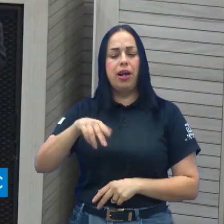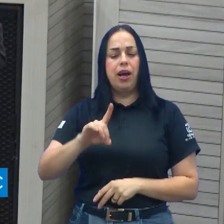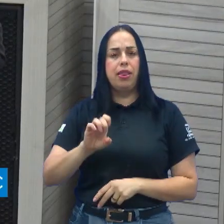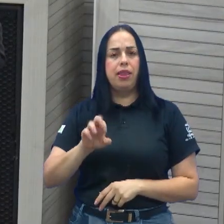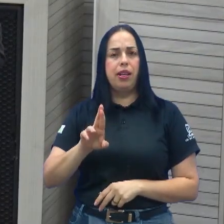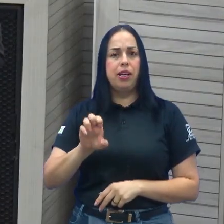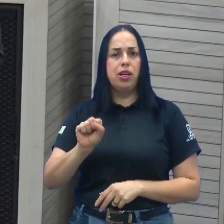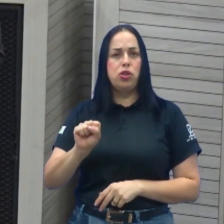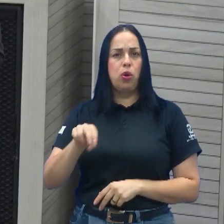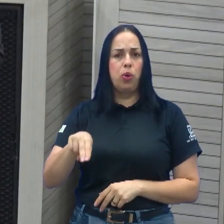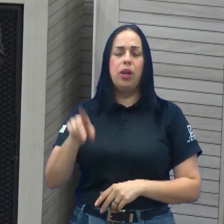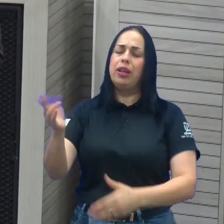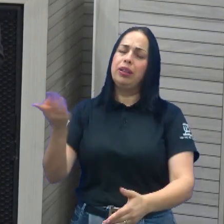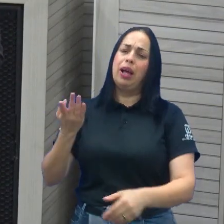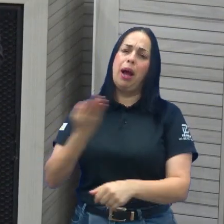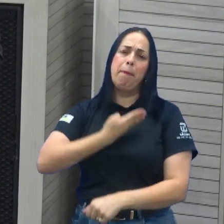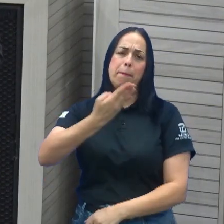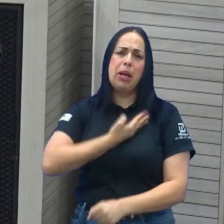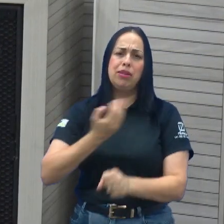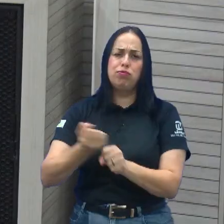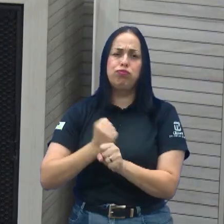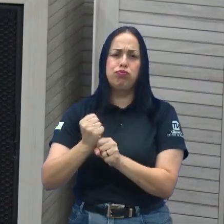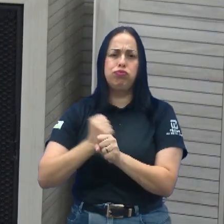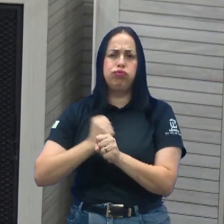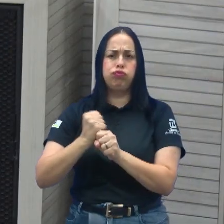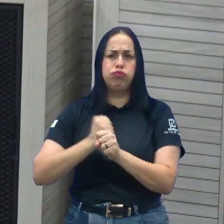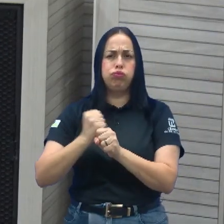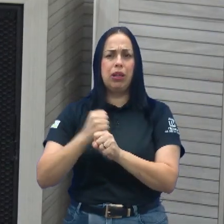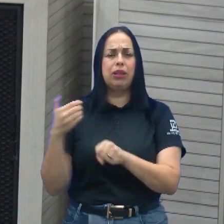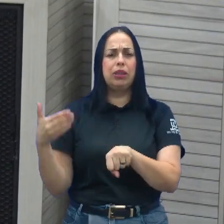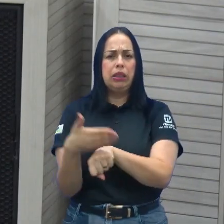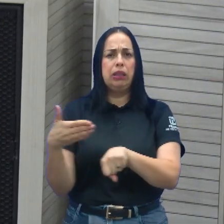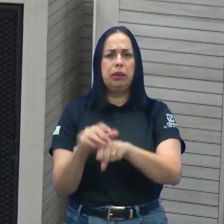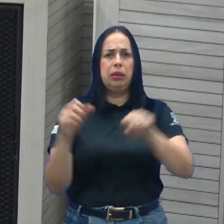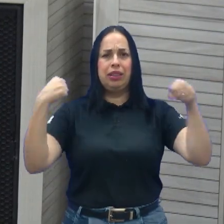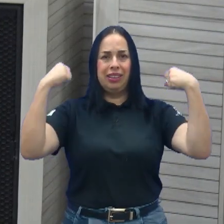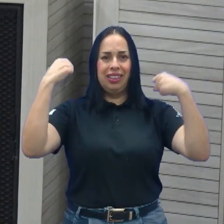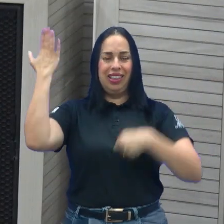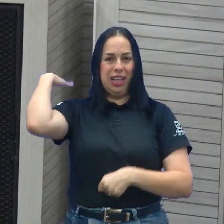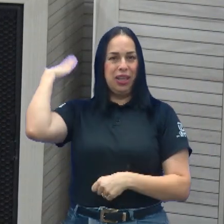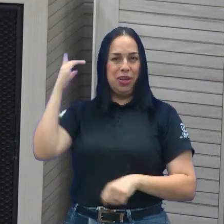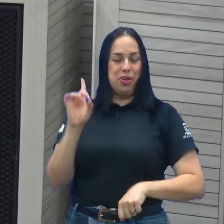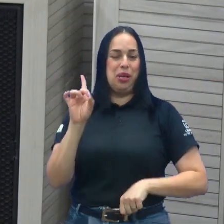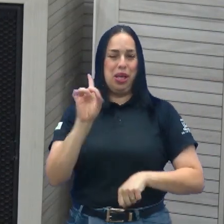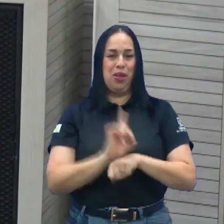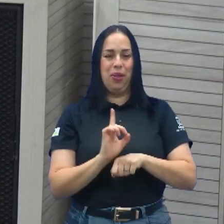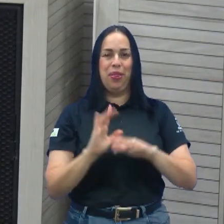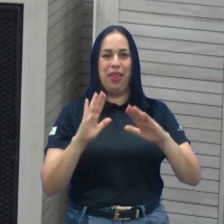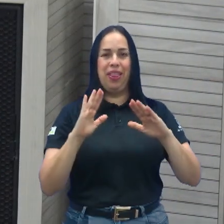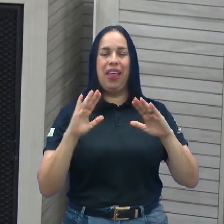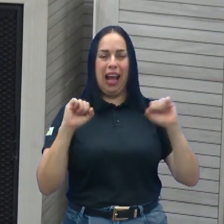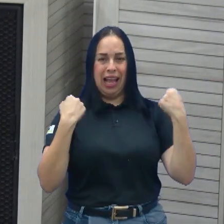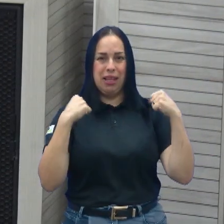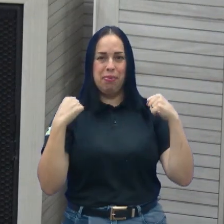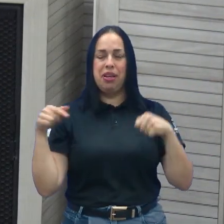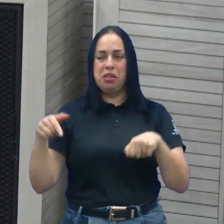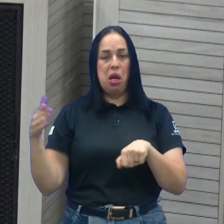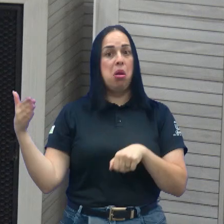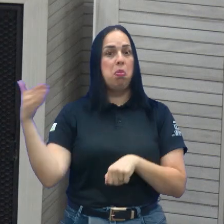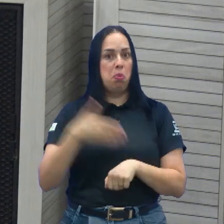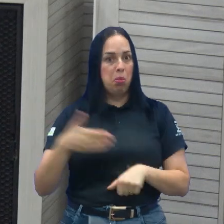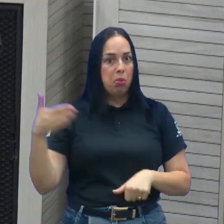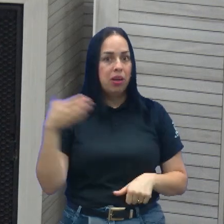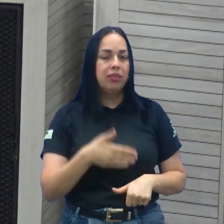já também nosso, antigo, de academia, desde a minha academia. O Wanderson esteve presente lá no início ainda de treinamentos